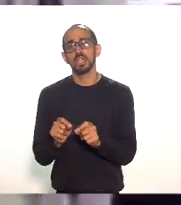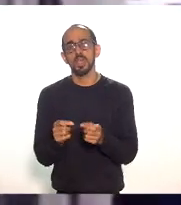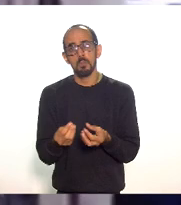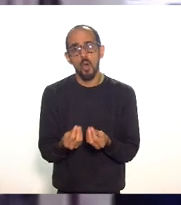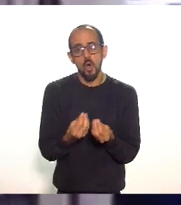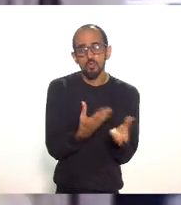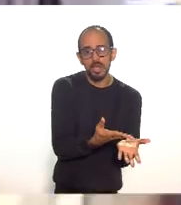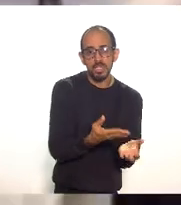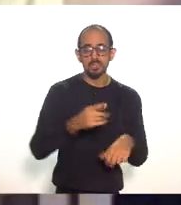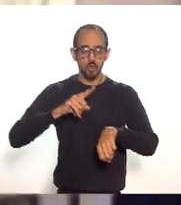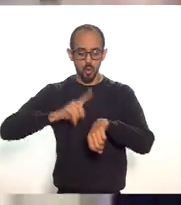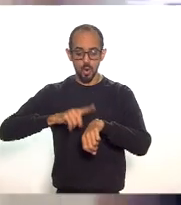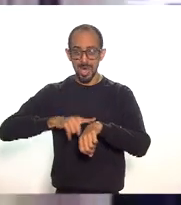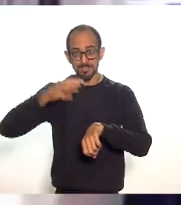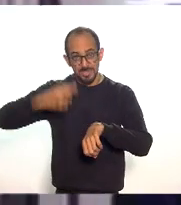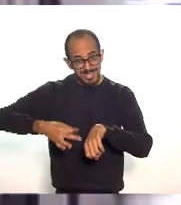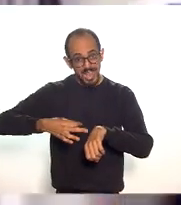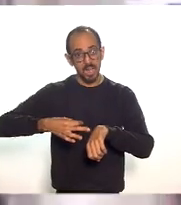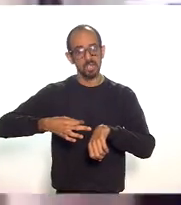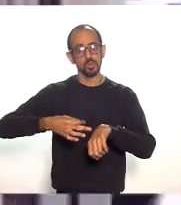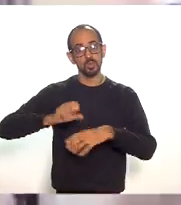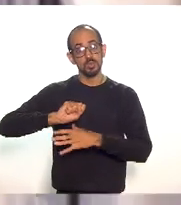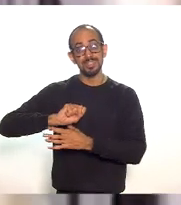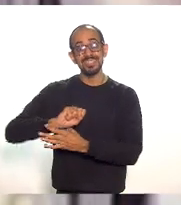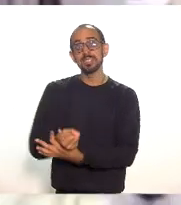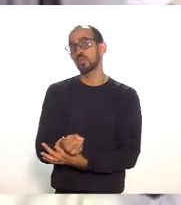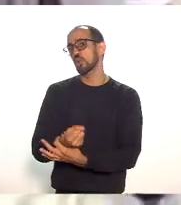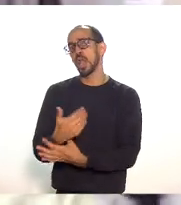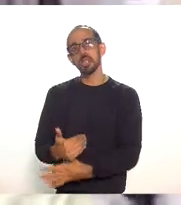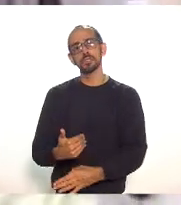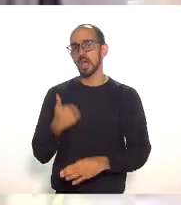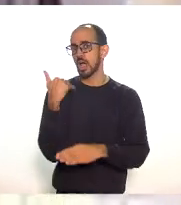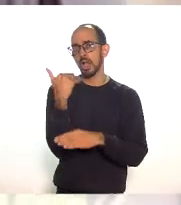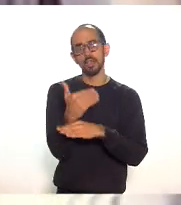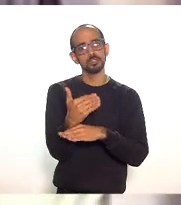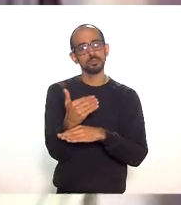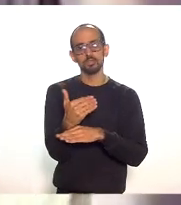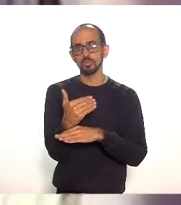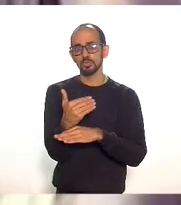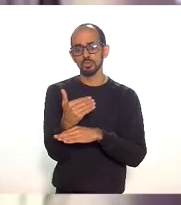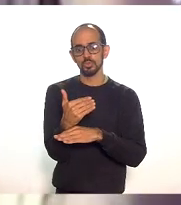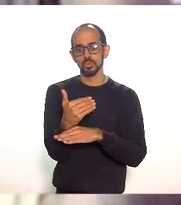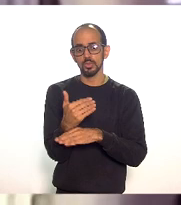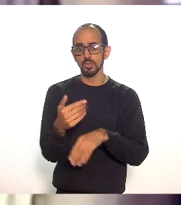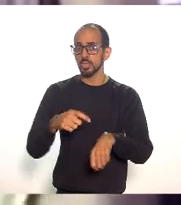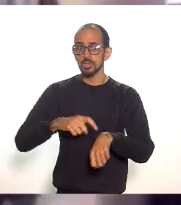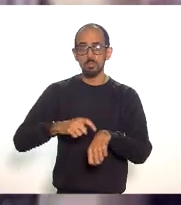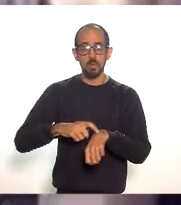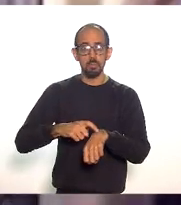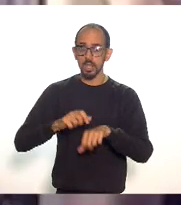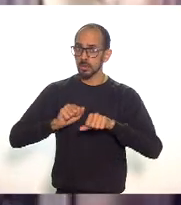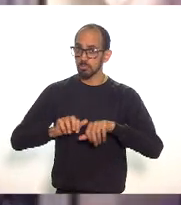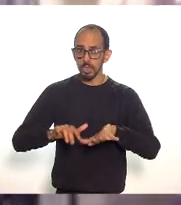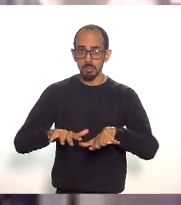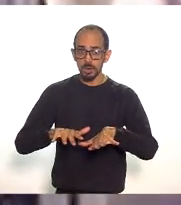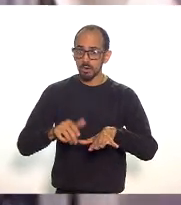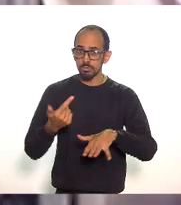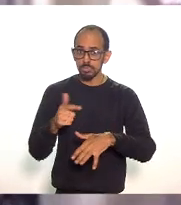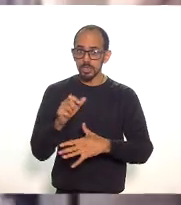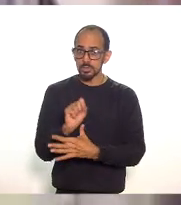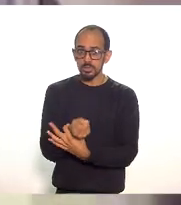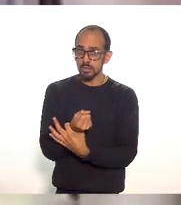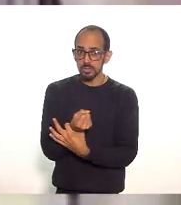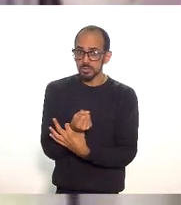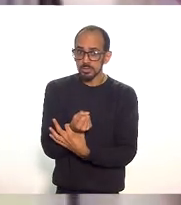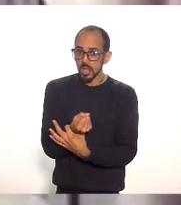exatamente pontualidade, ofereça segurança. Olha que nesses tempos de pandemia, a segurança nos